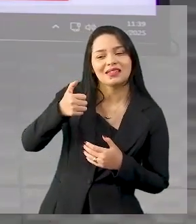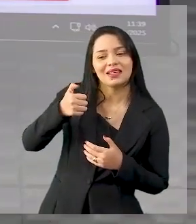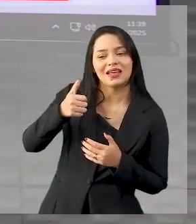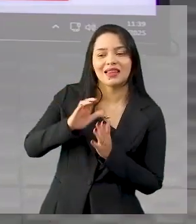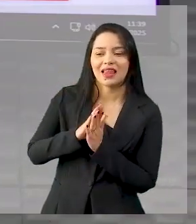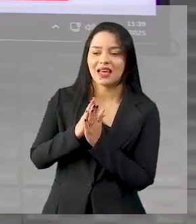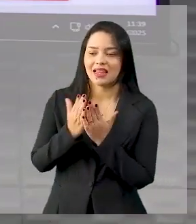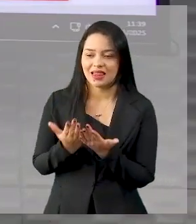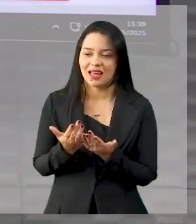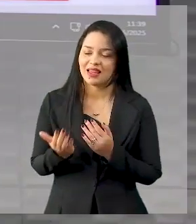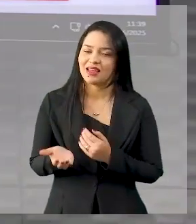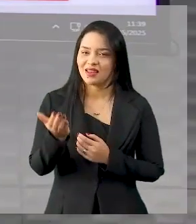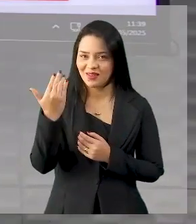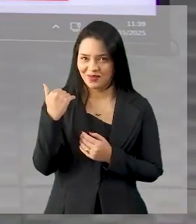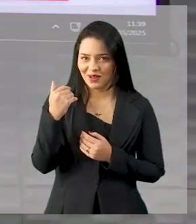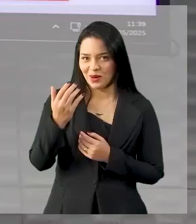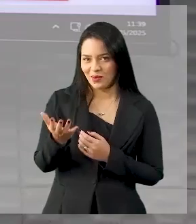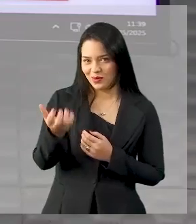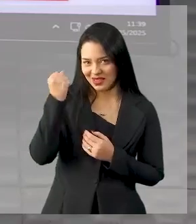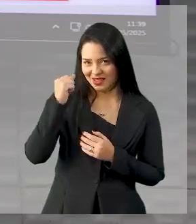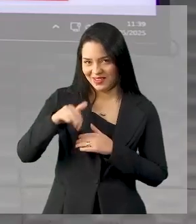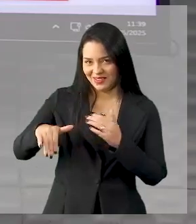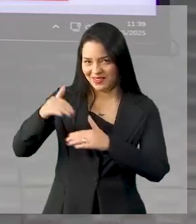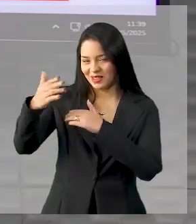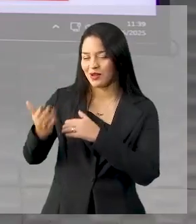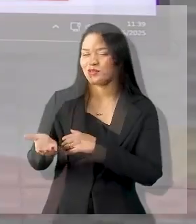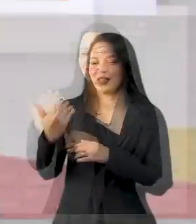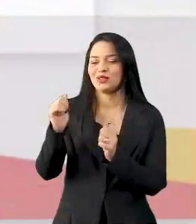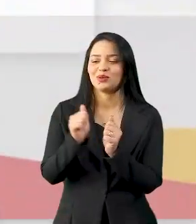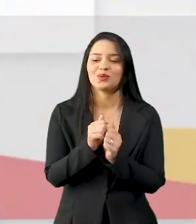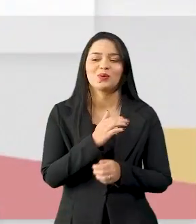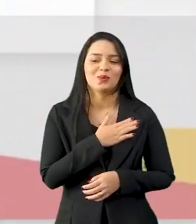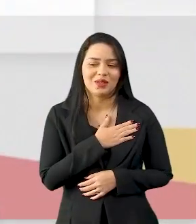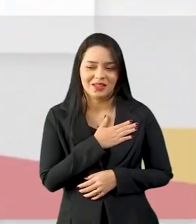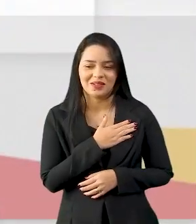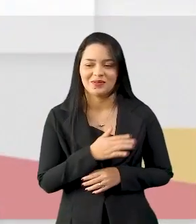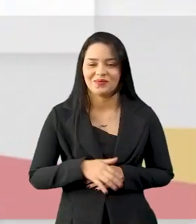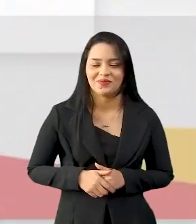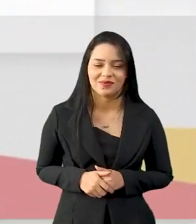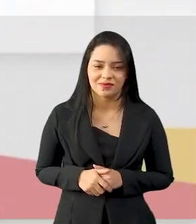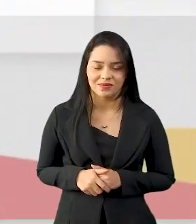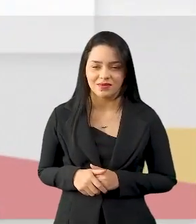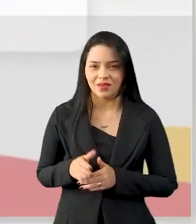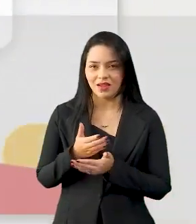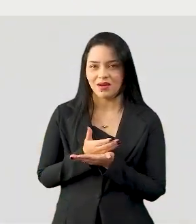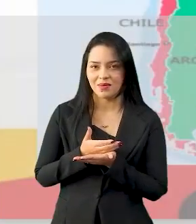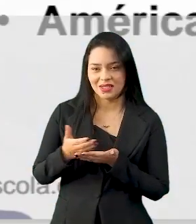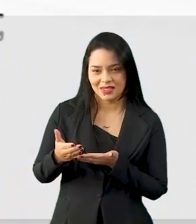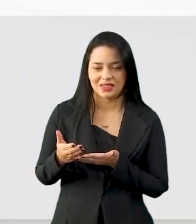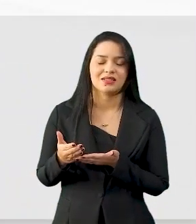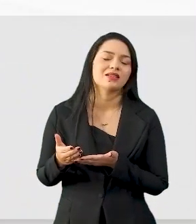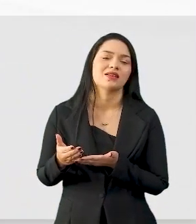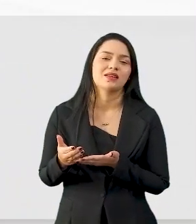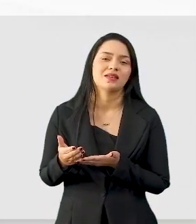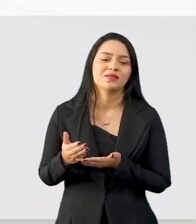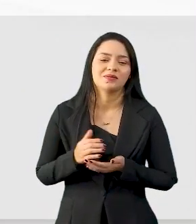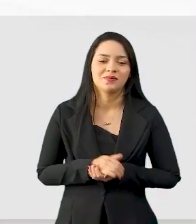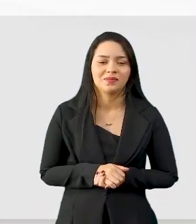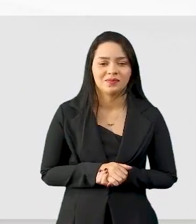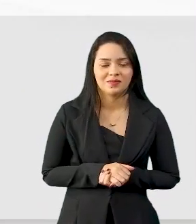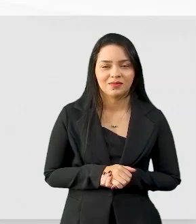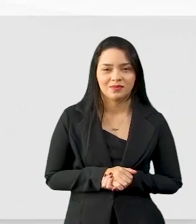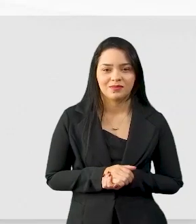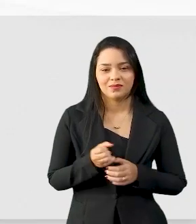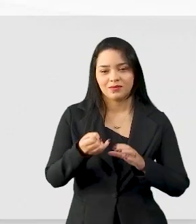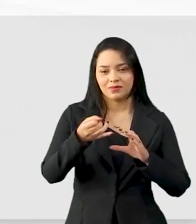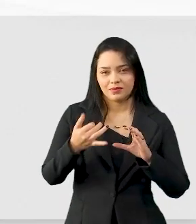teu caderno e vamos lá, vamos para cima, vamos evoluir, vem comigo, tá? Pra gente começar, tá? Vamos falar sobre